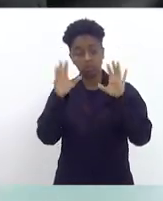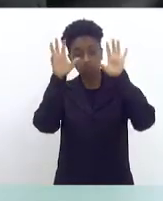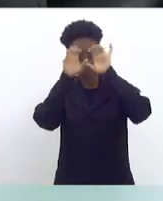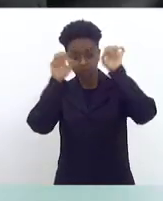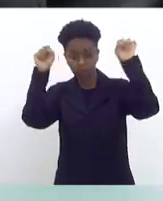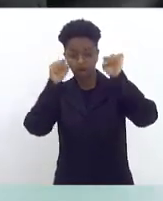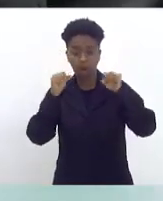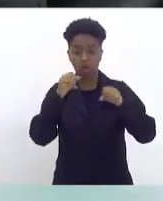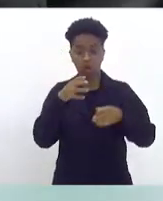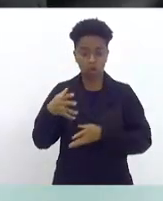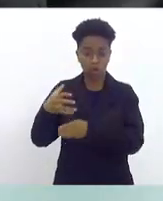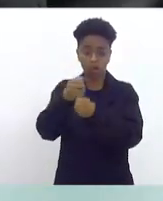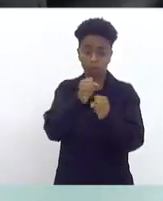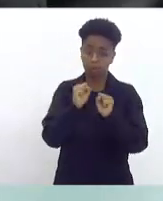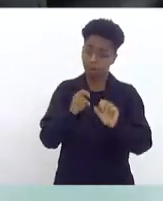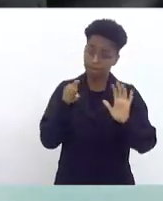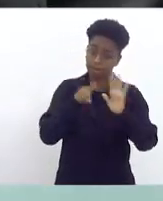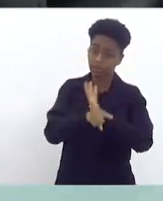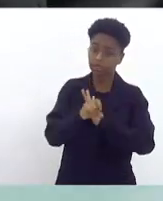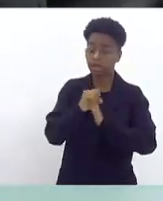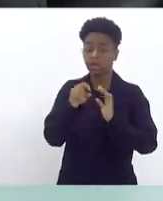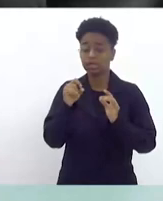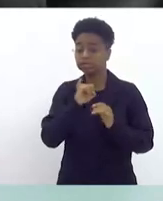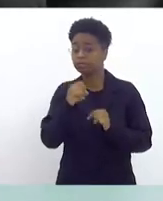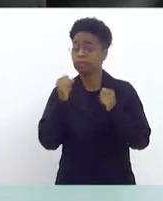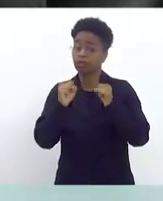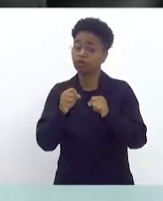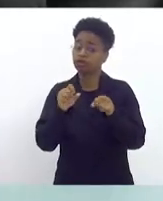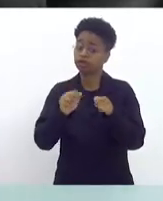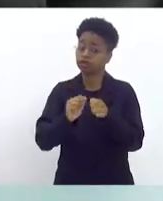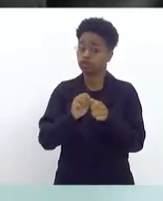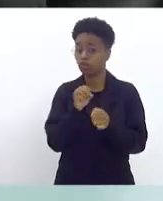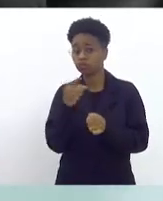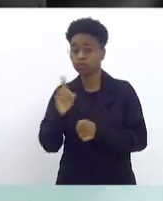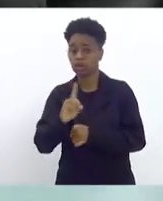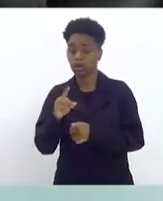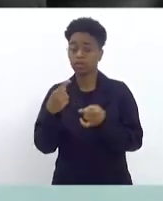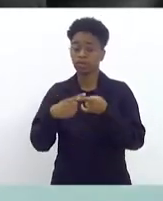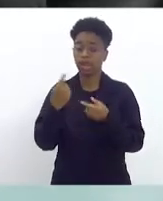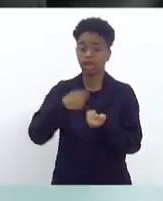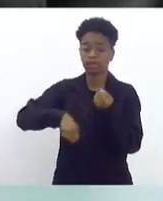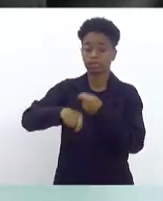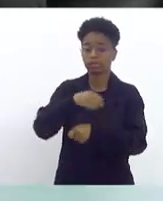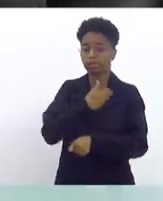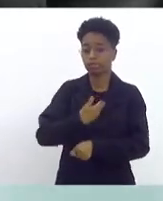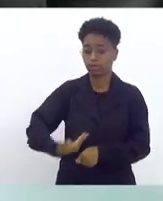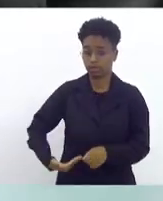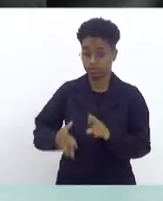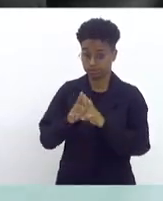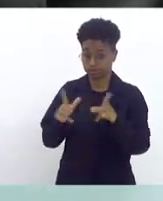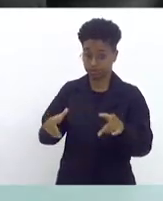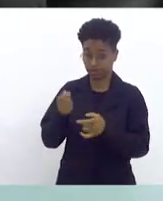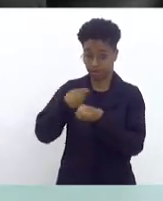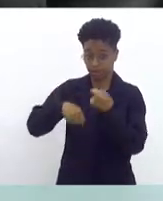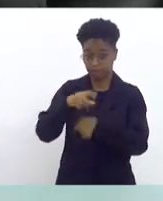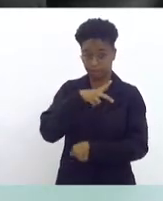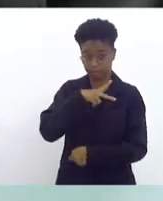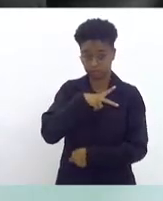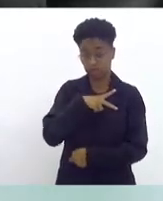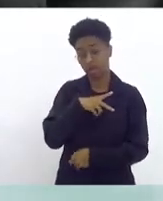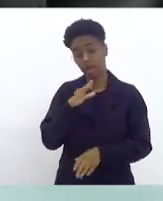se ele poderia fazer ou não a administração pública diferente da administração privada muitas vezes ela